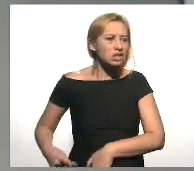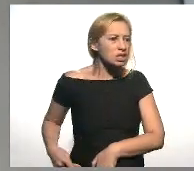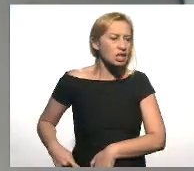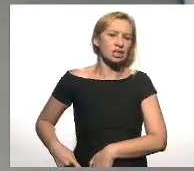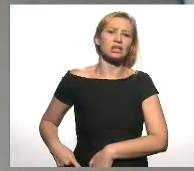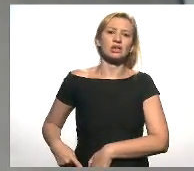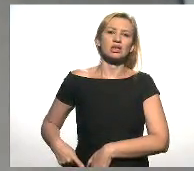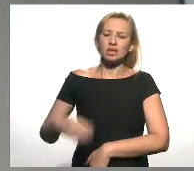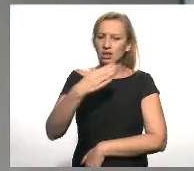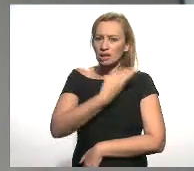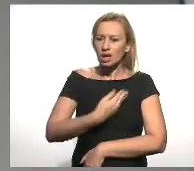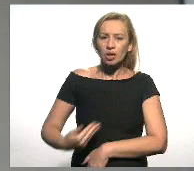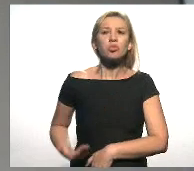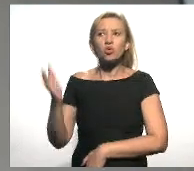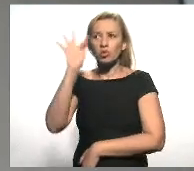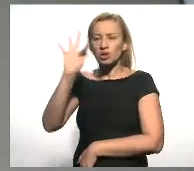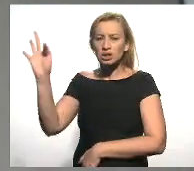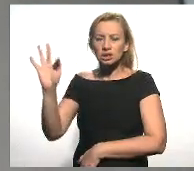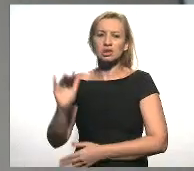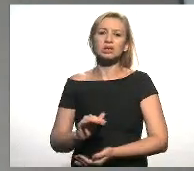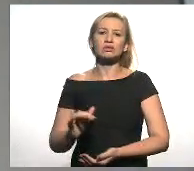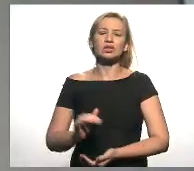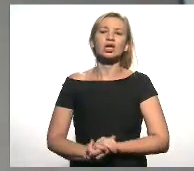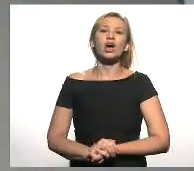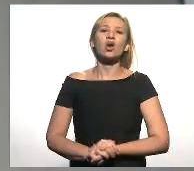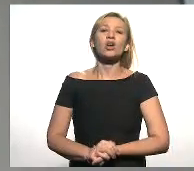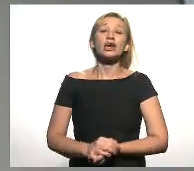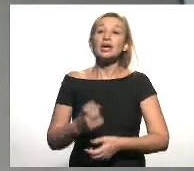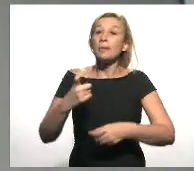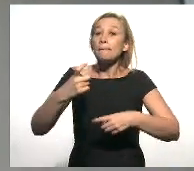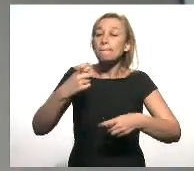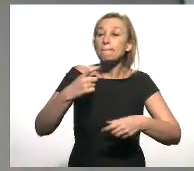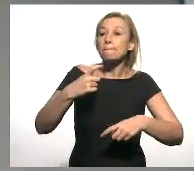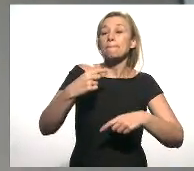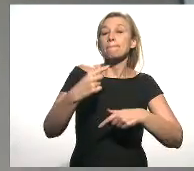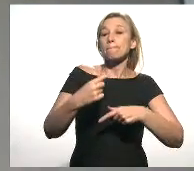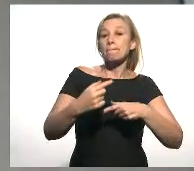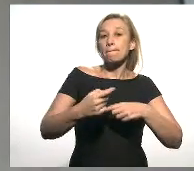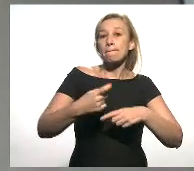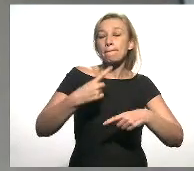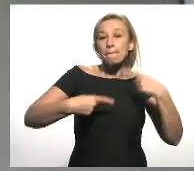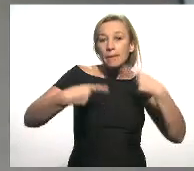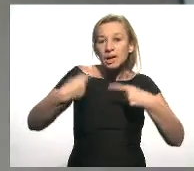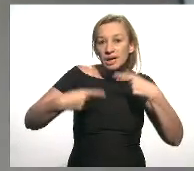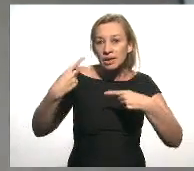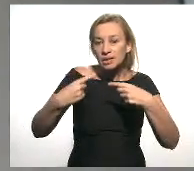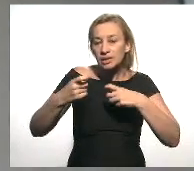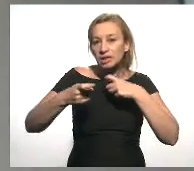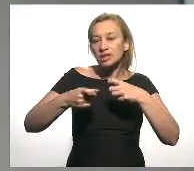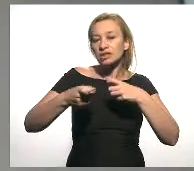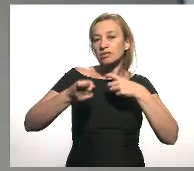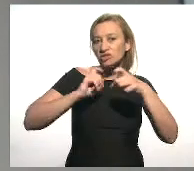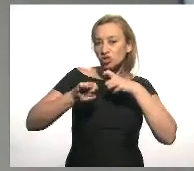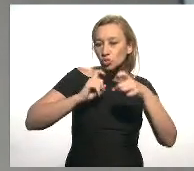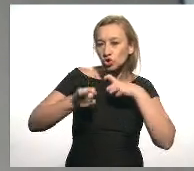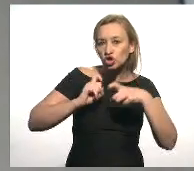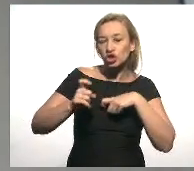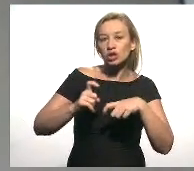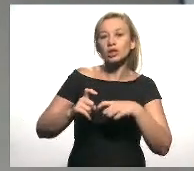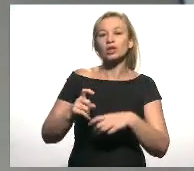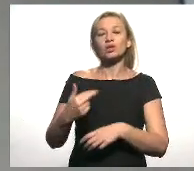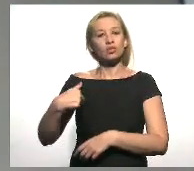mesmo tempo que brigava com o principal fornecedor de equipamentos, que era a China, era incapaz de